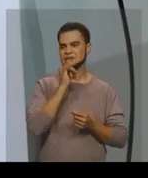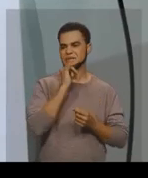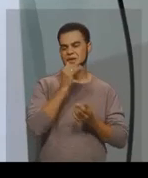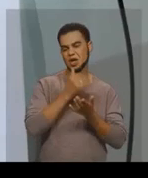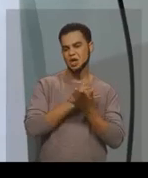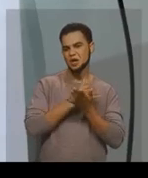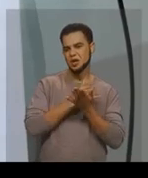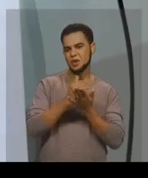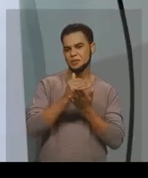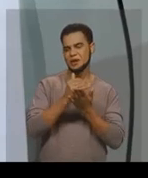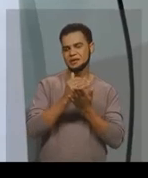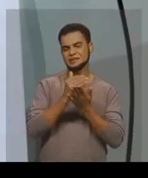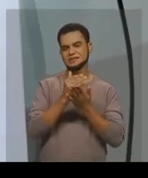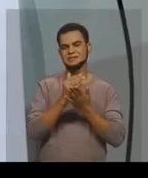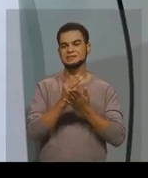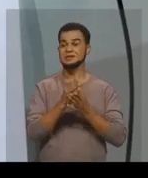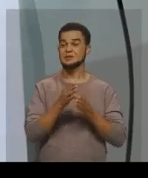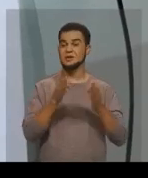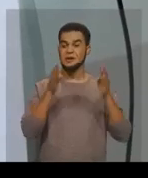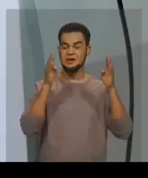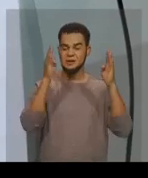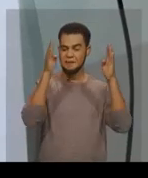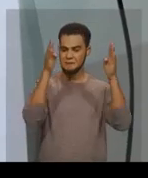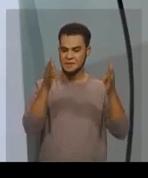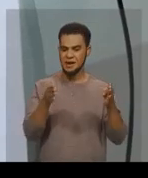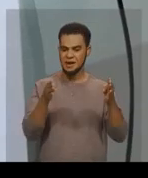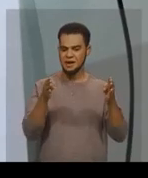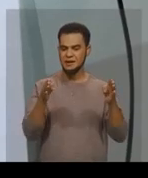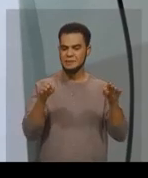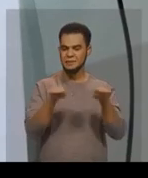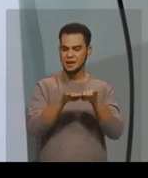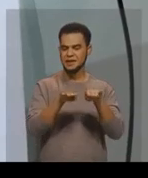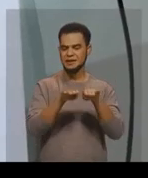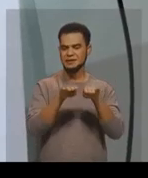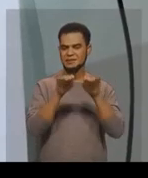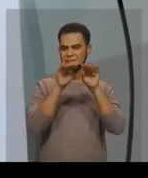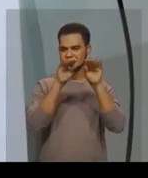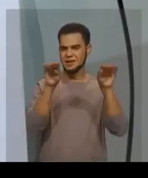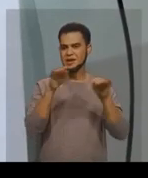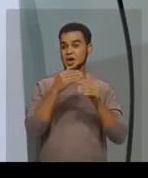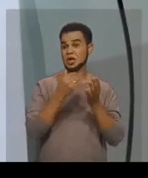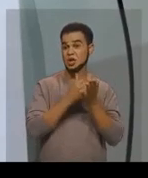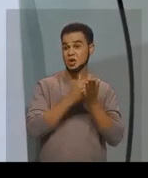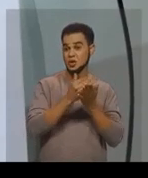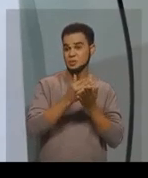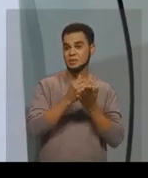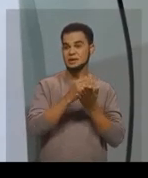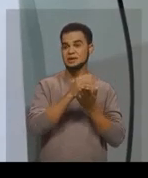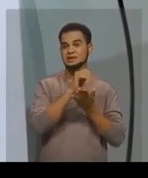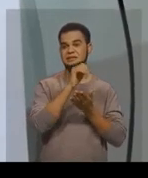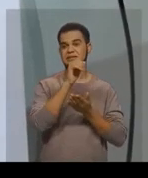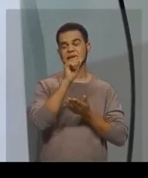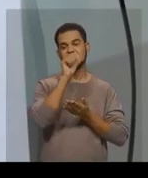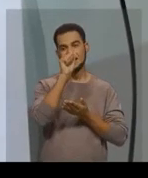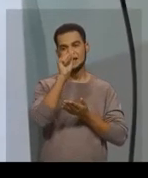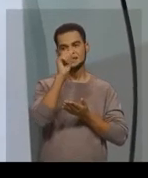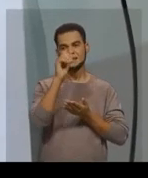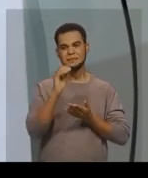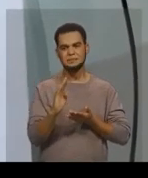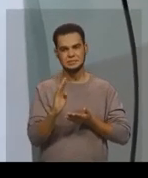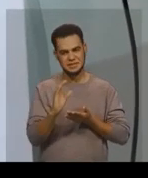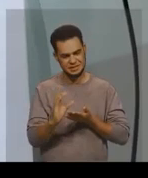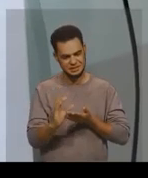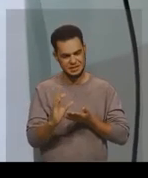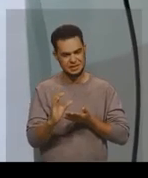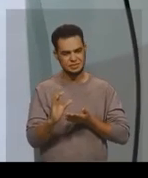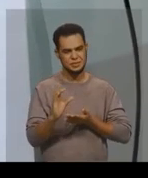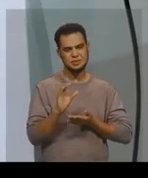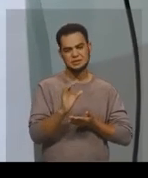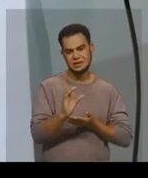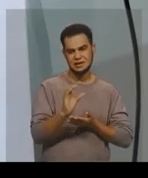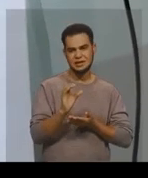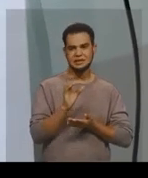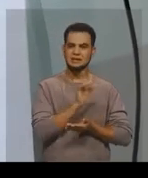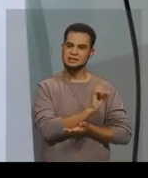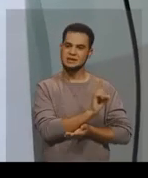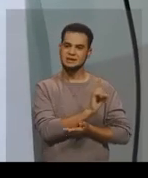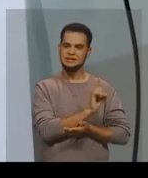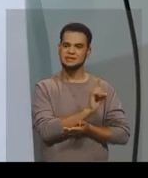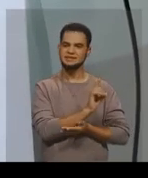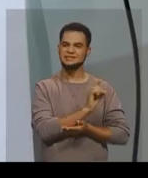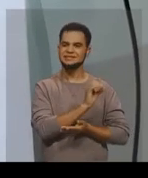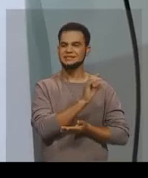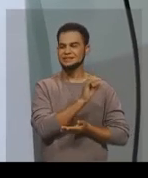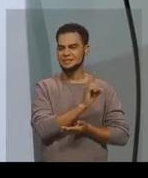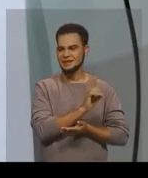até B, de B até C e de C até D. Então, ela